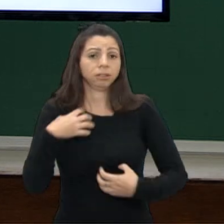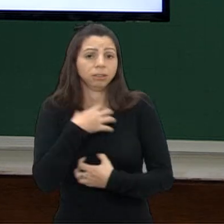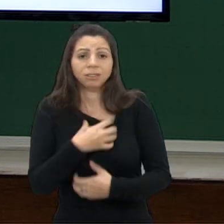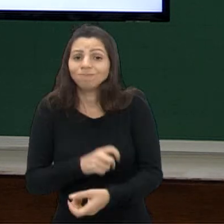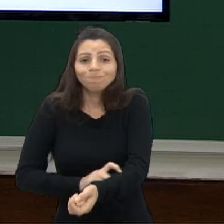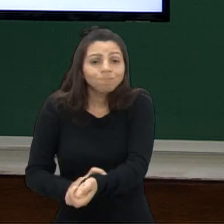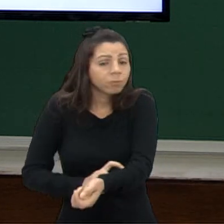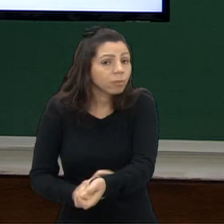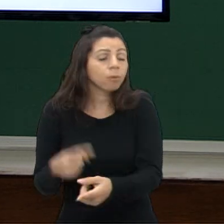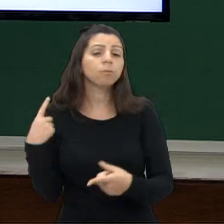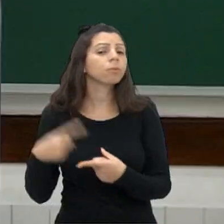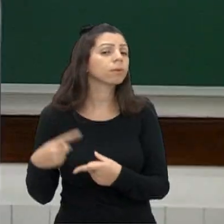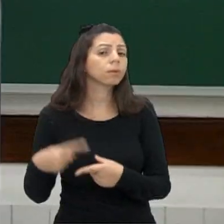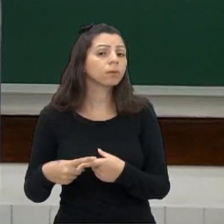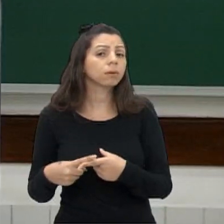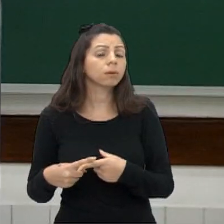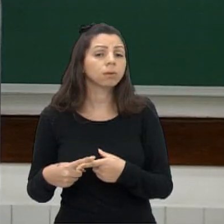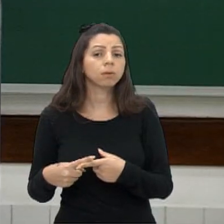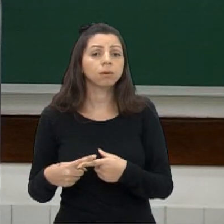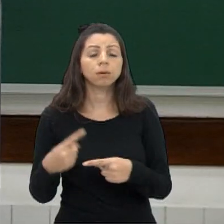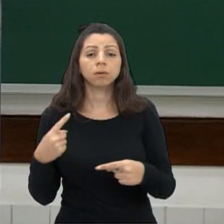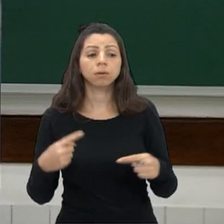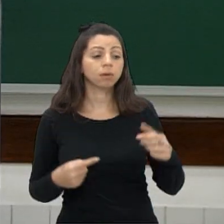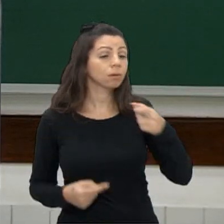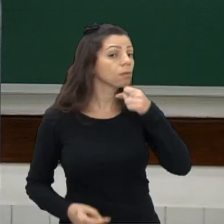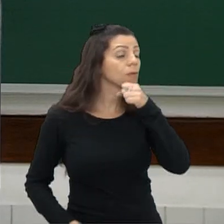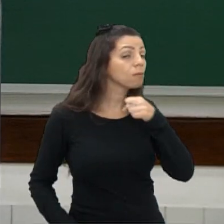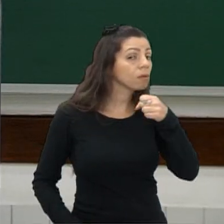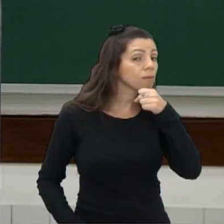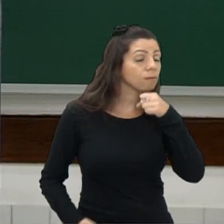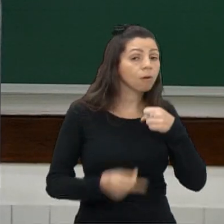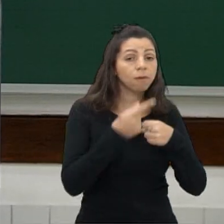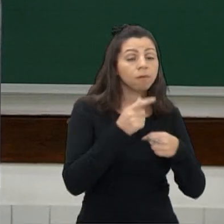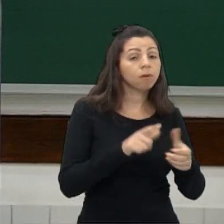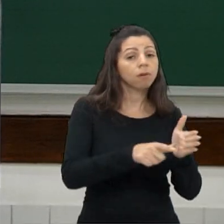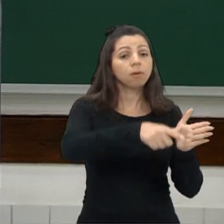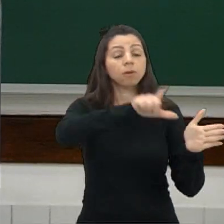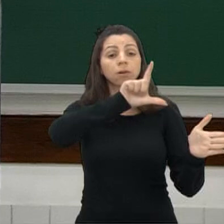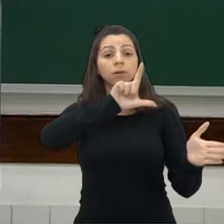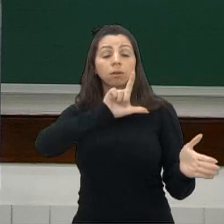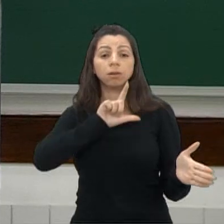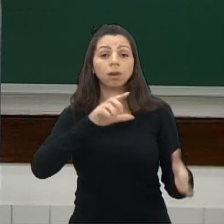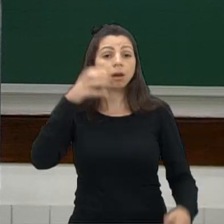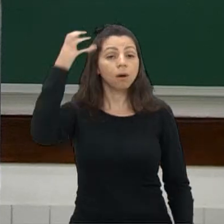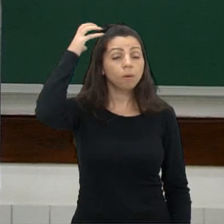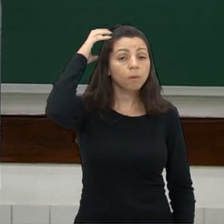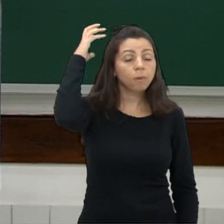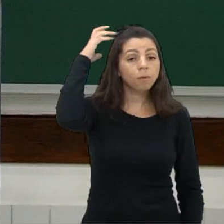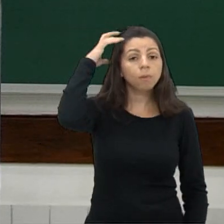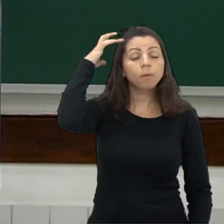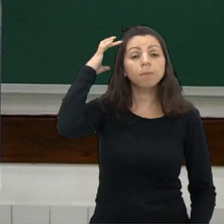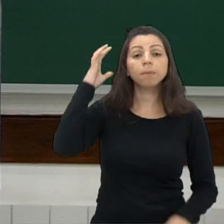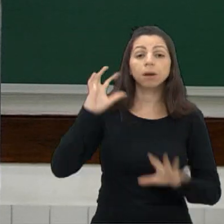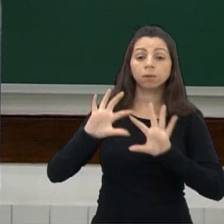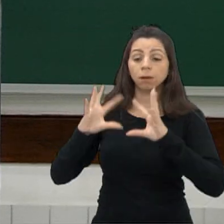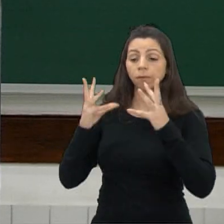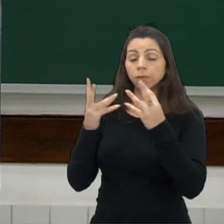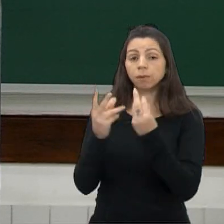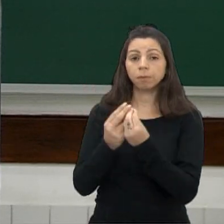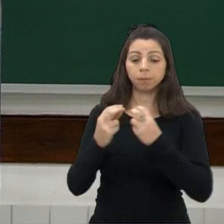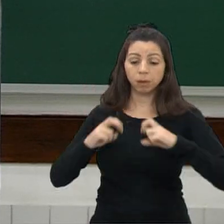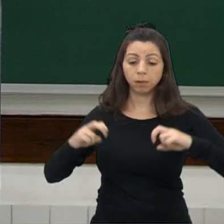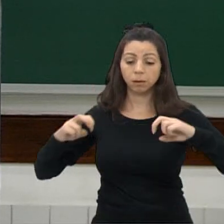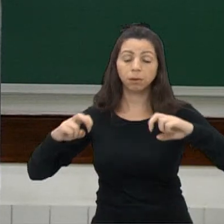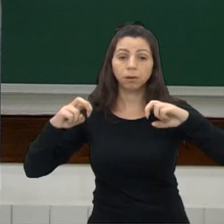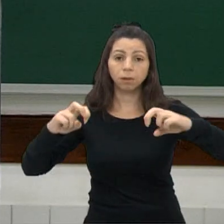Irritado por quê? Porque o avô havia falado antes que a culpada da família não se reunir para jantar